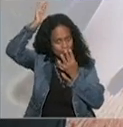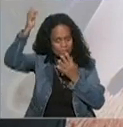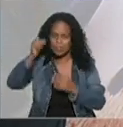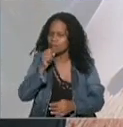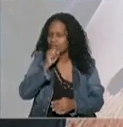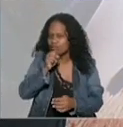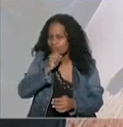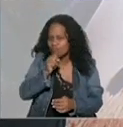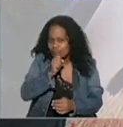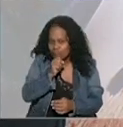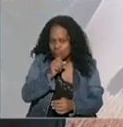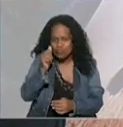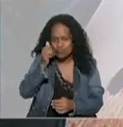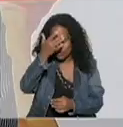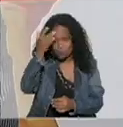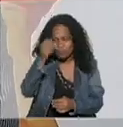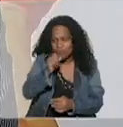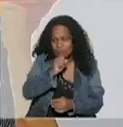pontos aqui.